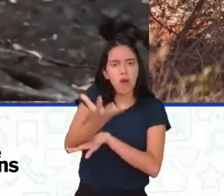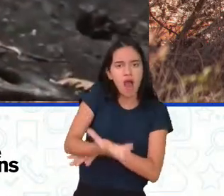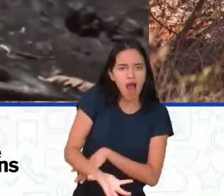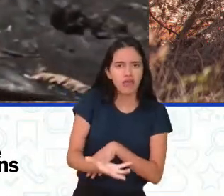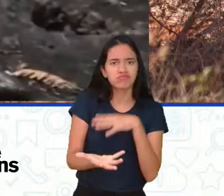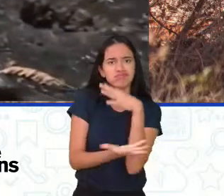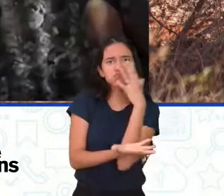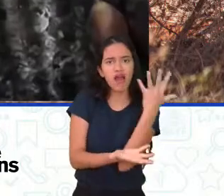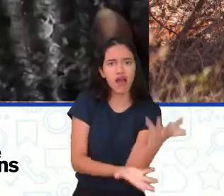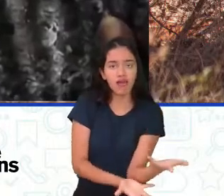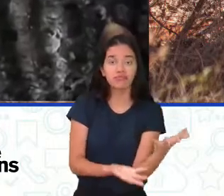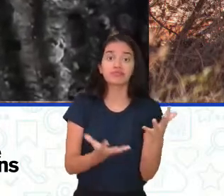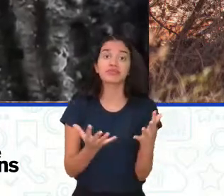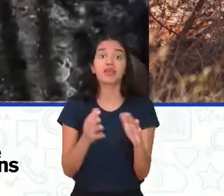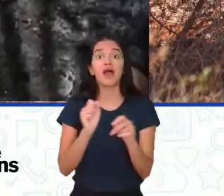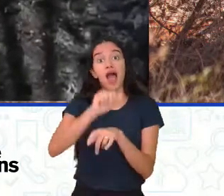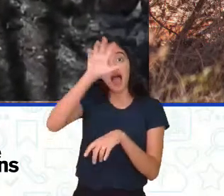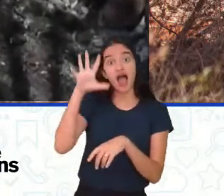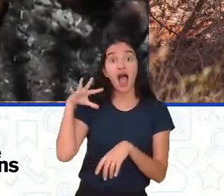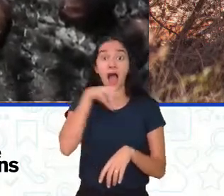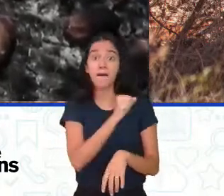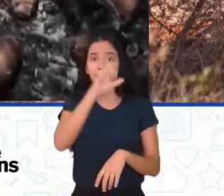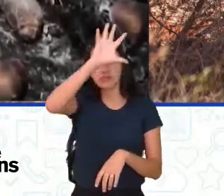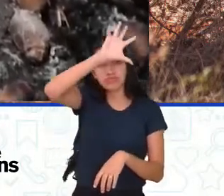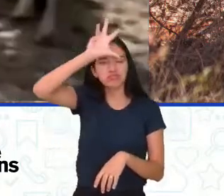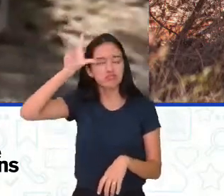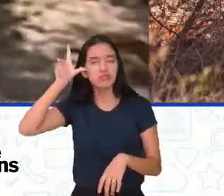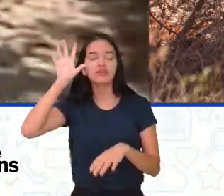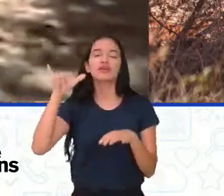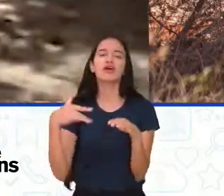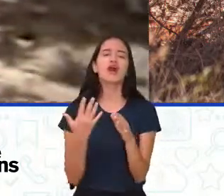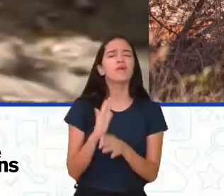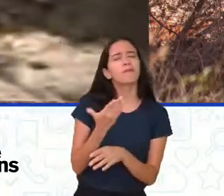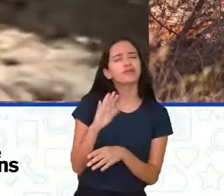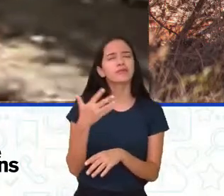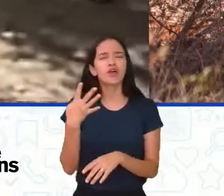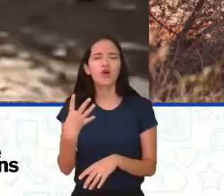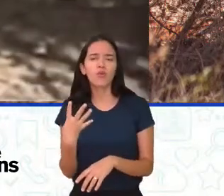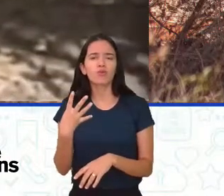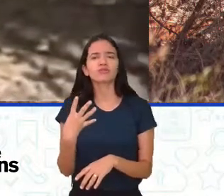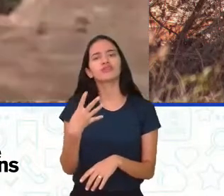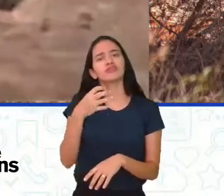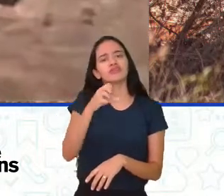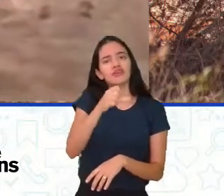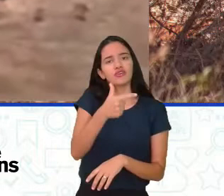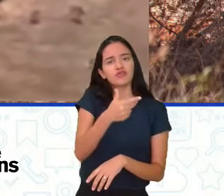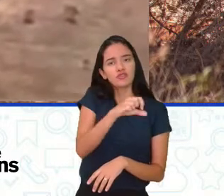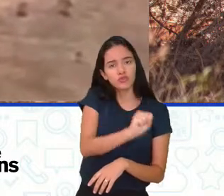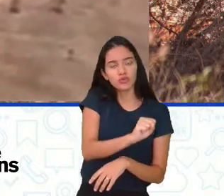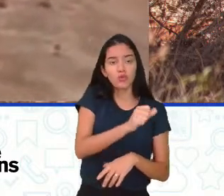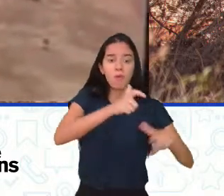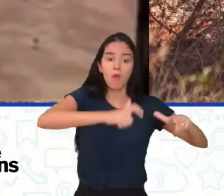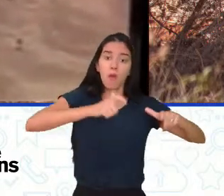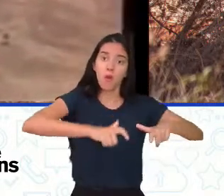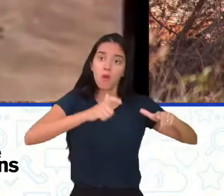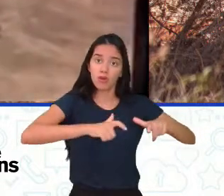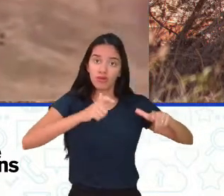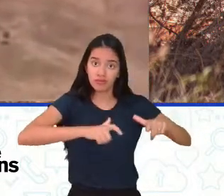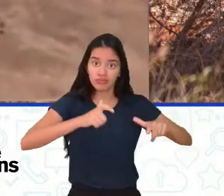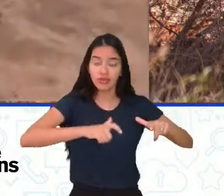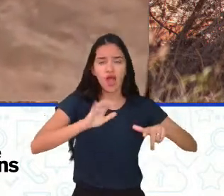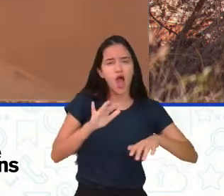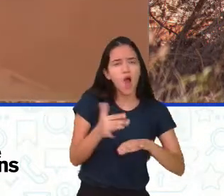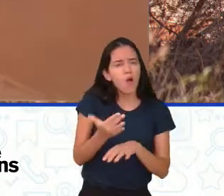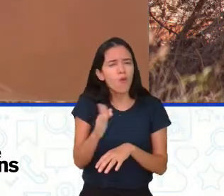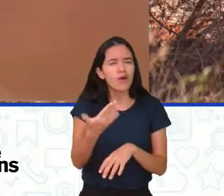mais rápida que na Amazônia, totalizando 408 mil hectares de solo devastados. uma área equivalente a